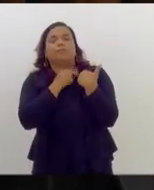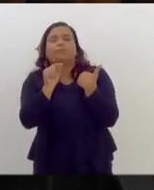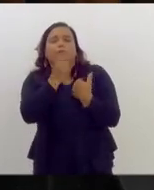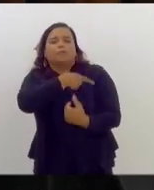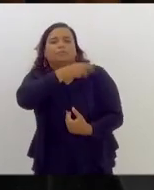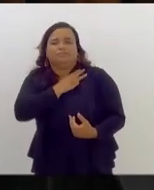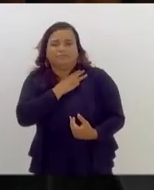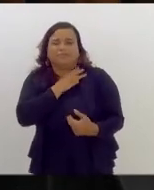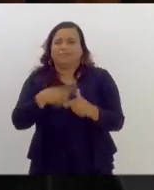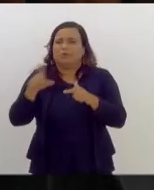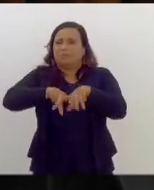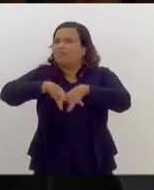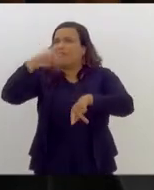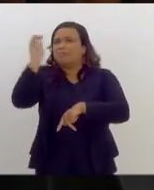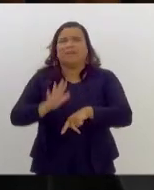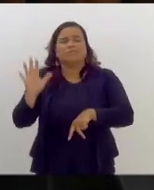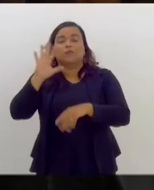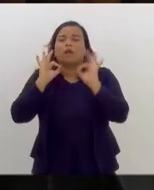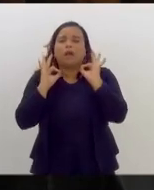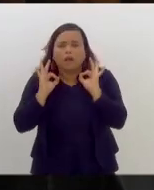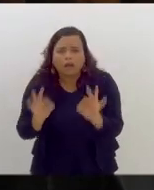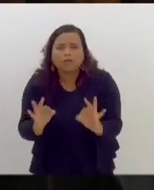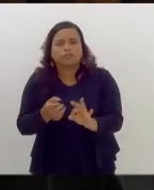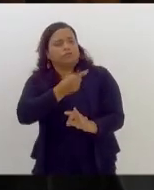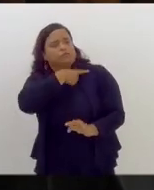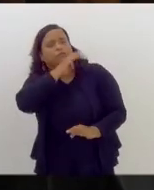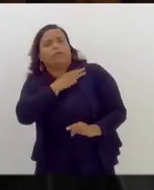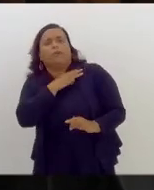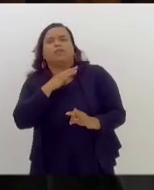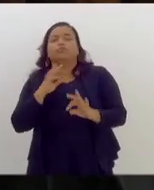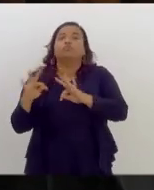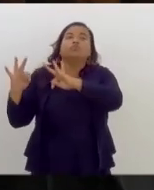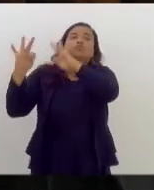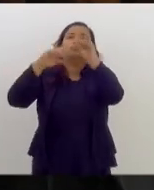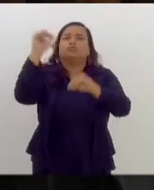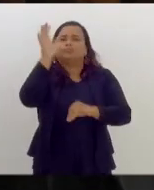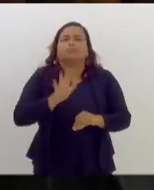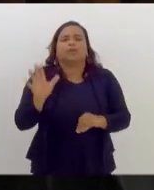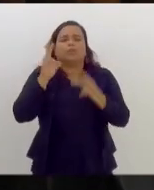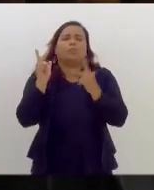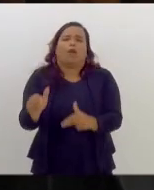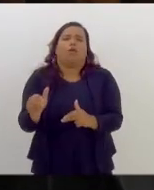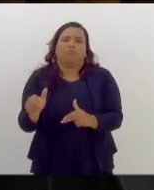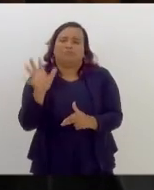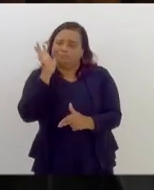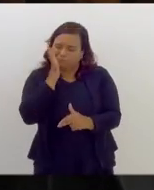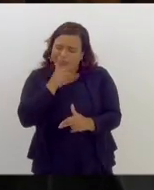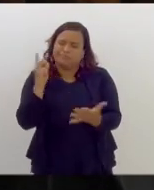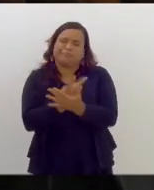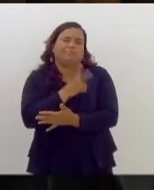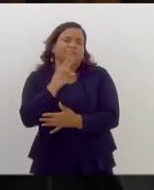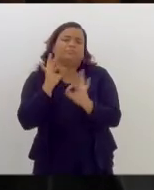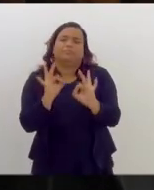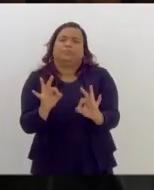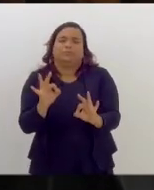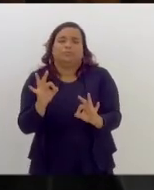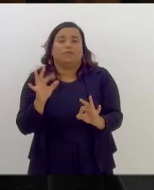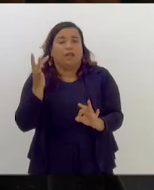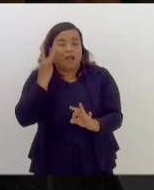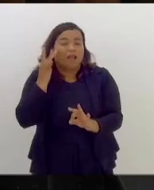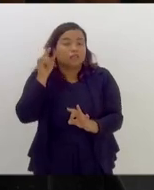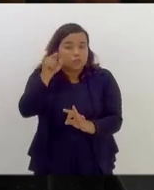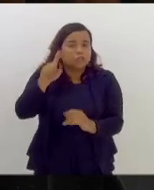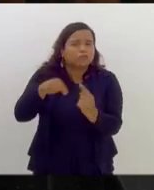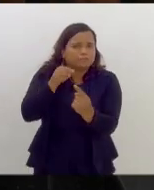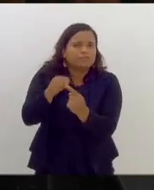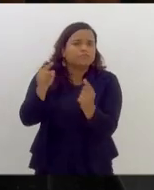para garantir a universalização do ensino médio, que está muito longe de acontecer no Brasil ainda. Eu não acho que seja esse exatamente o caminho, mas acho